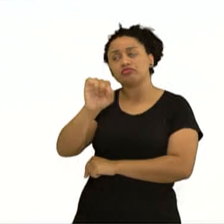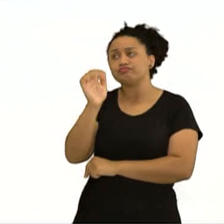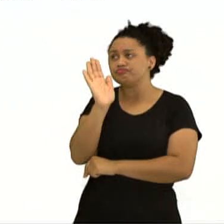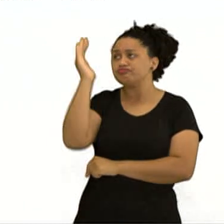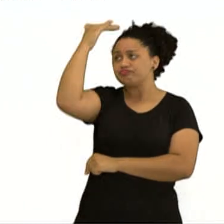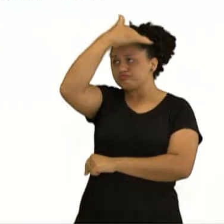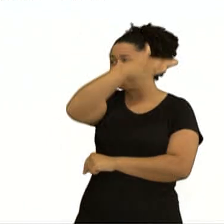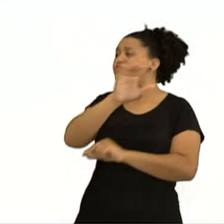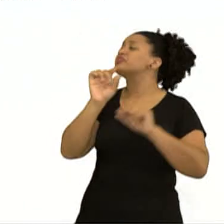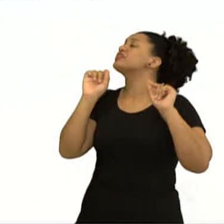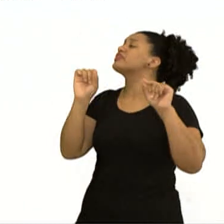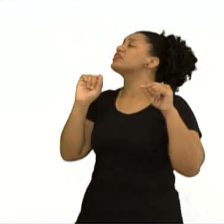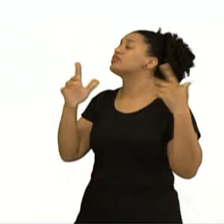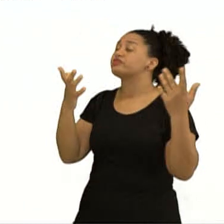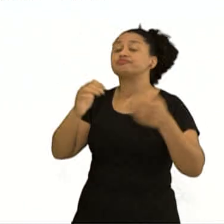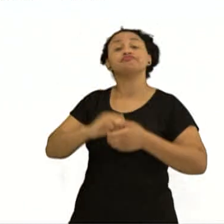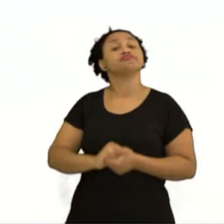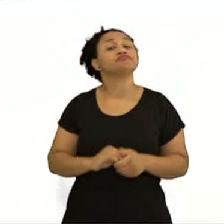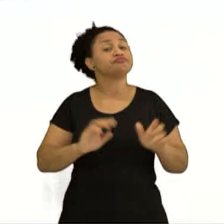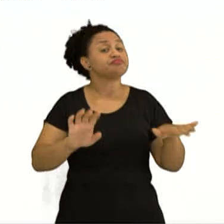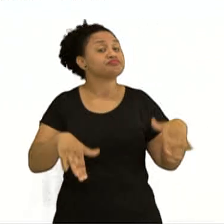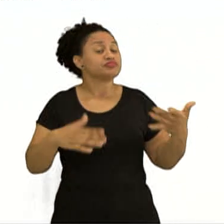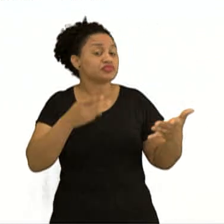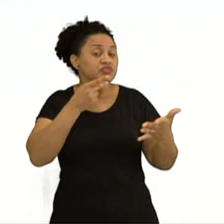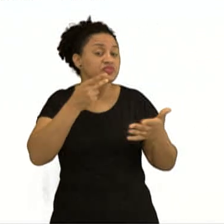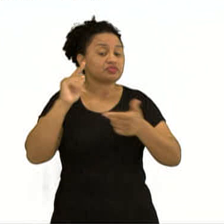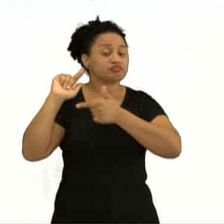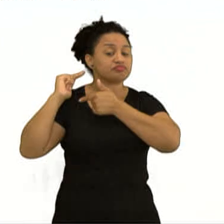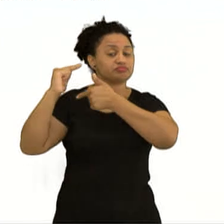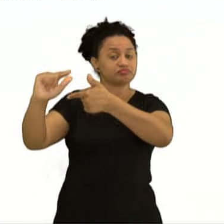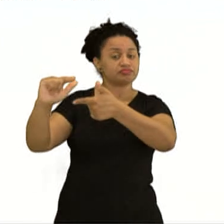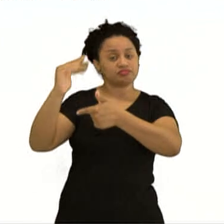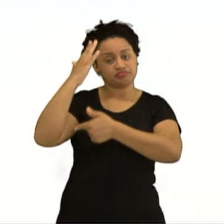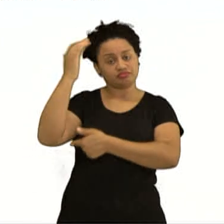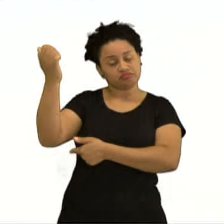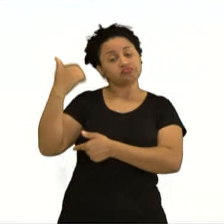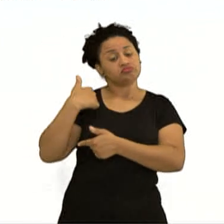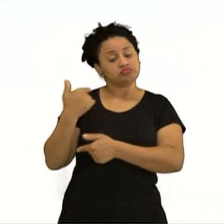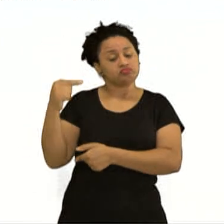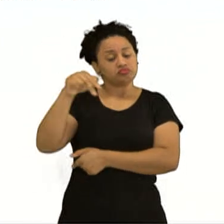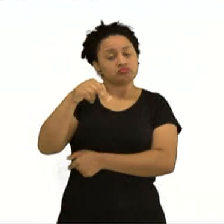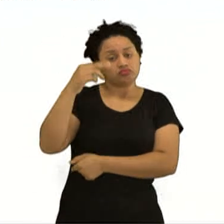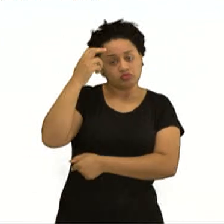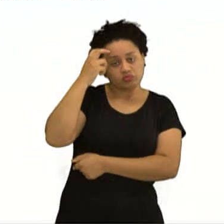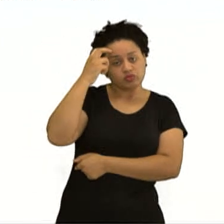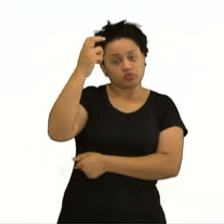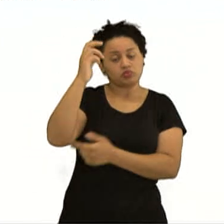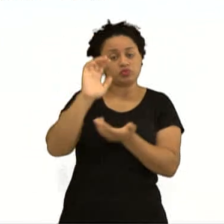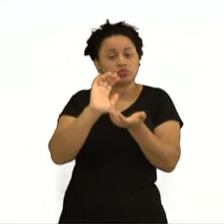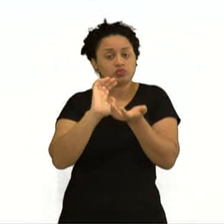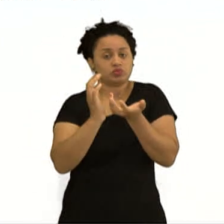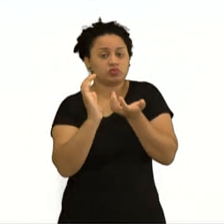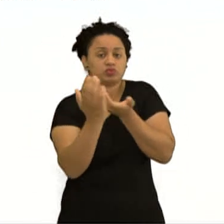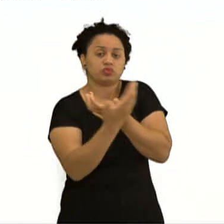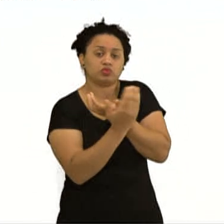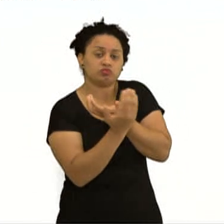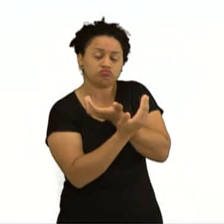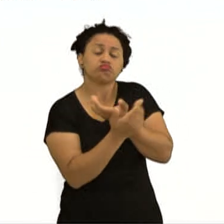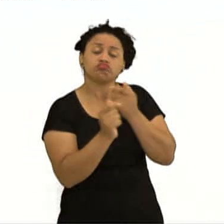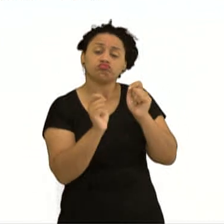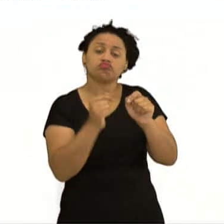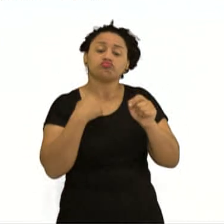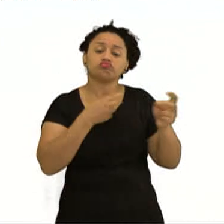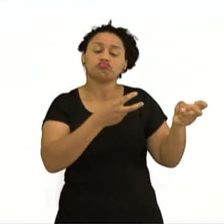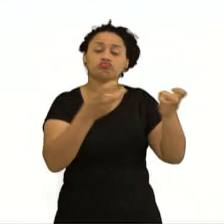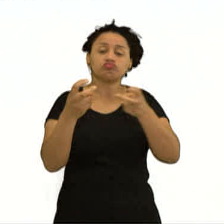Portanto, se estou partindo da ideia de clássico e estou inserida em uma cultura ocidental, você já pode rapidamente